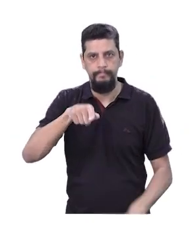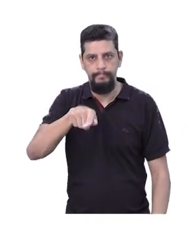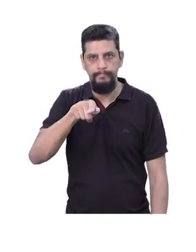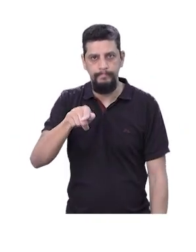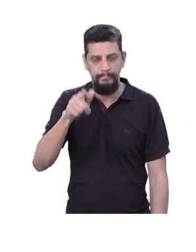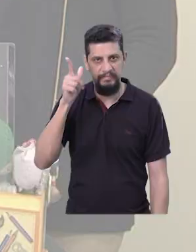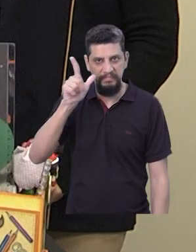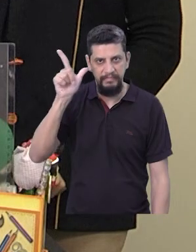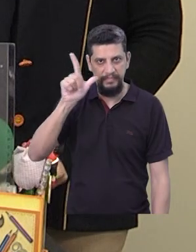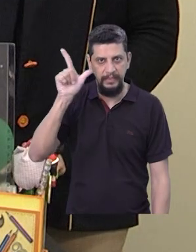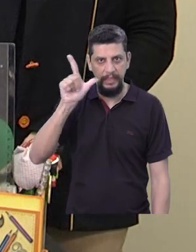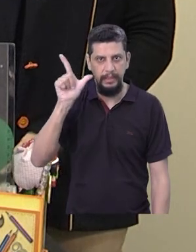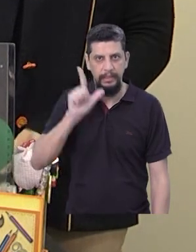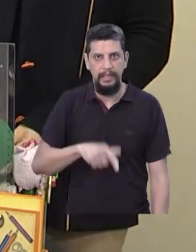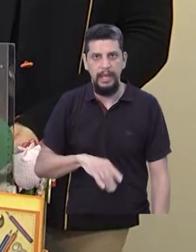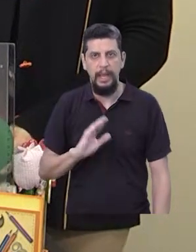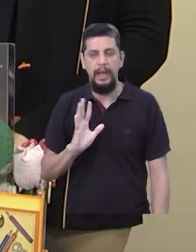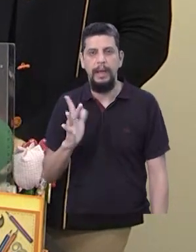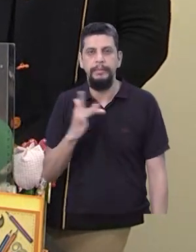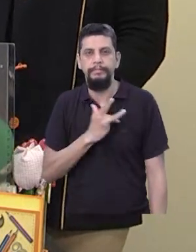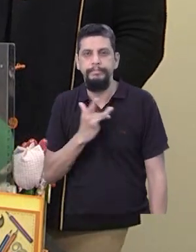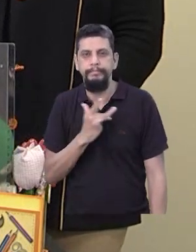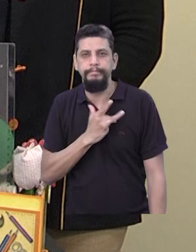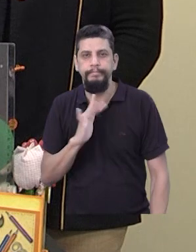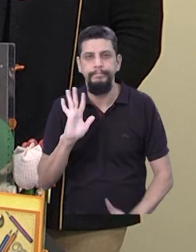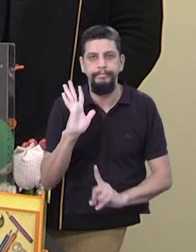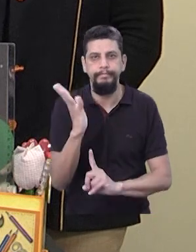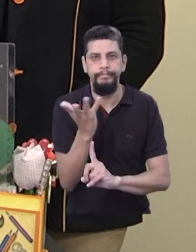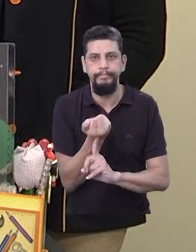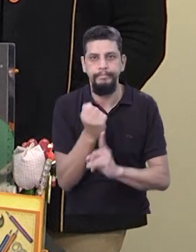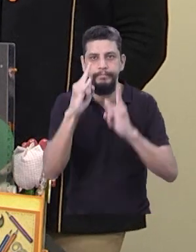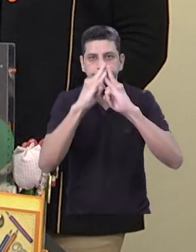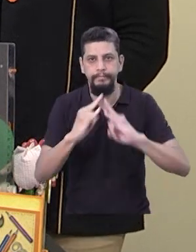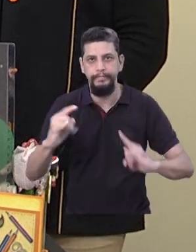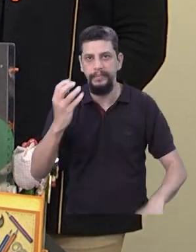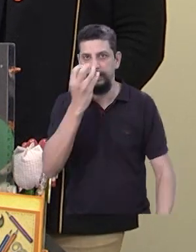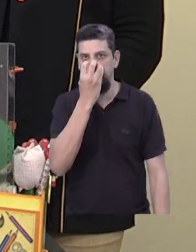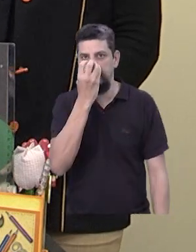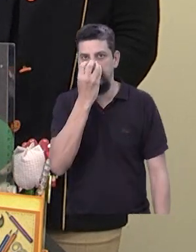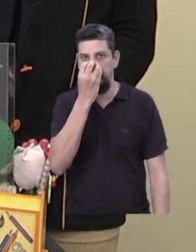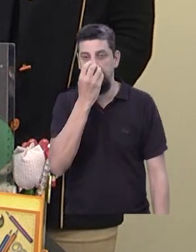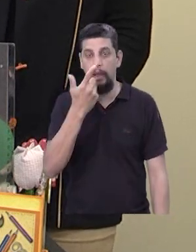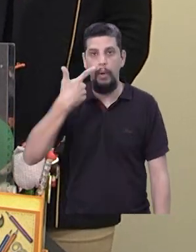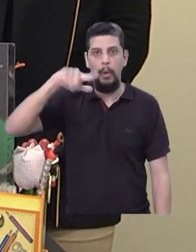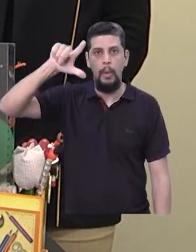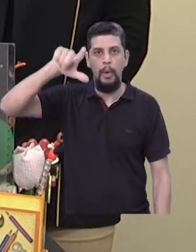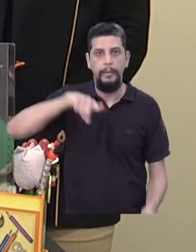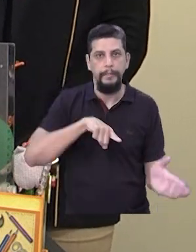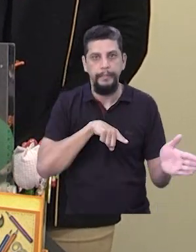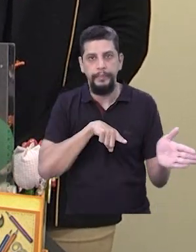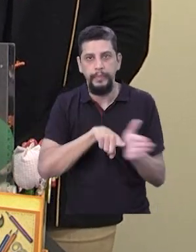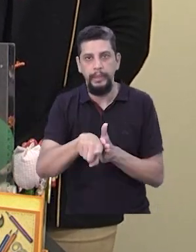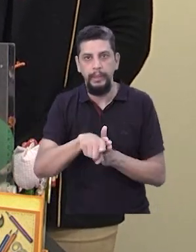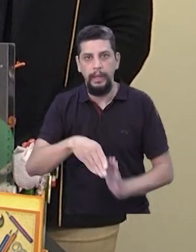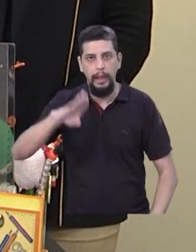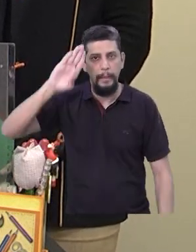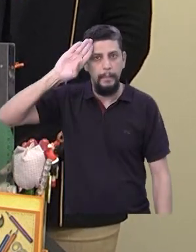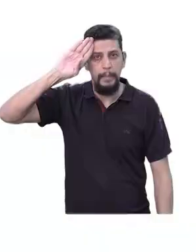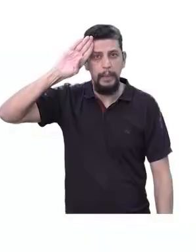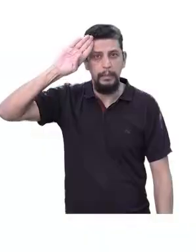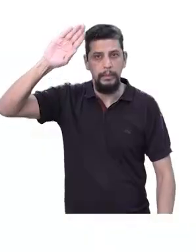Verdadeiro. Acertamos. Então, Botura, ele é apaixonado pela arte circense. Eu lembrei. Próxima afirmação.